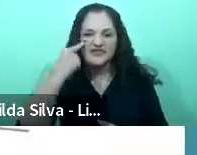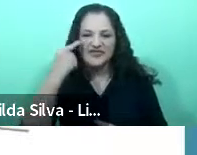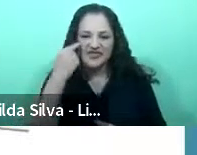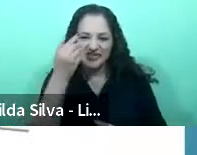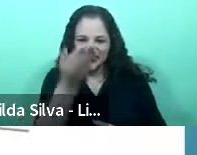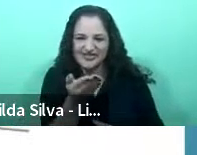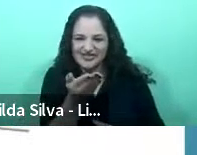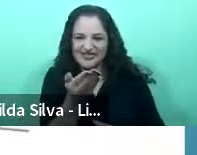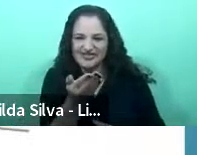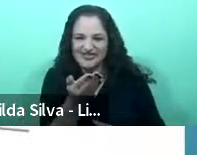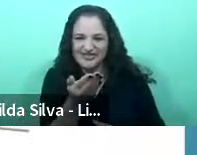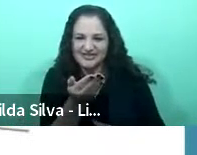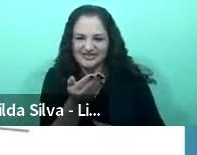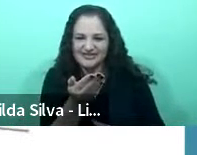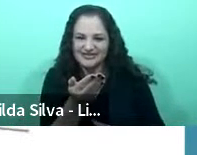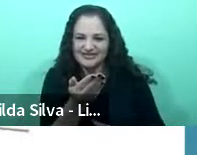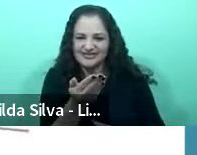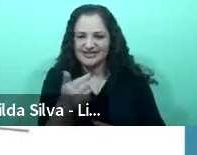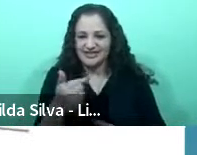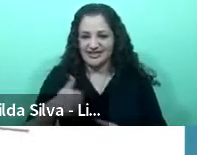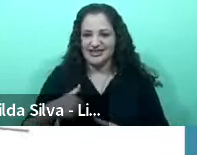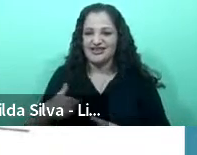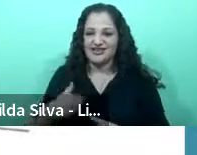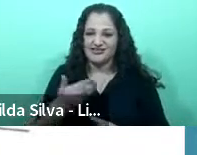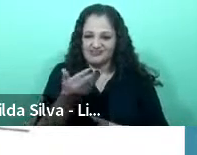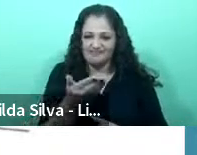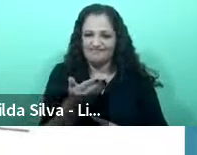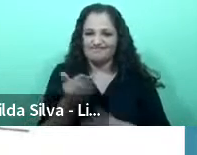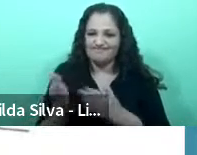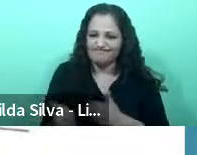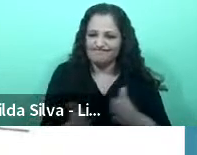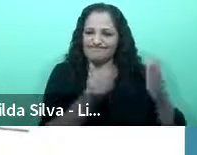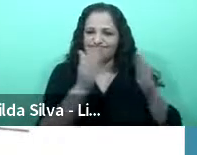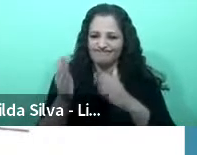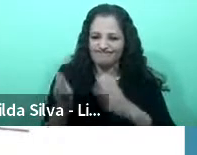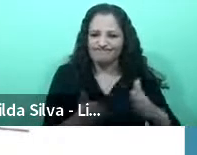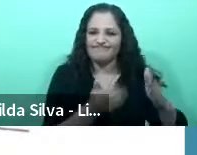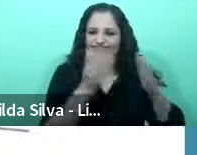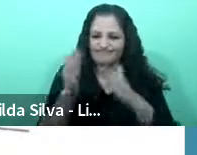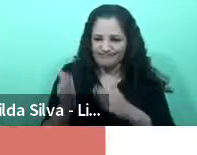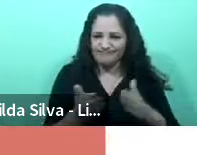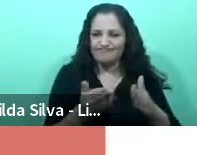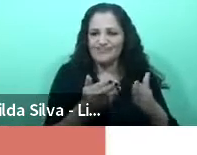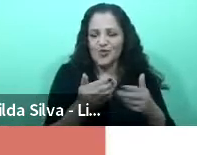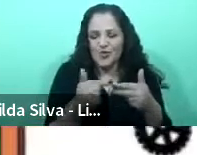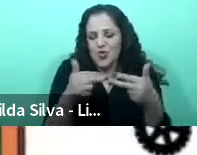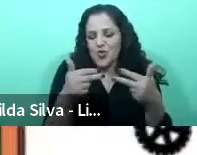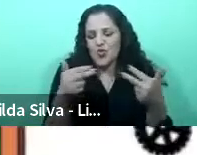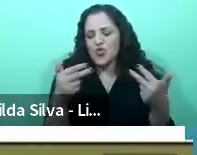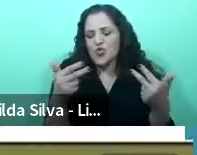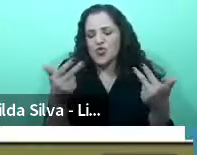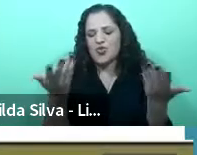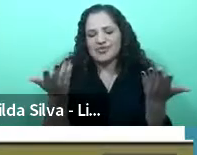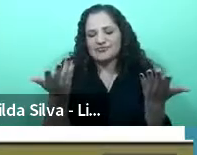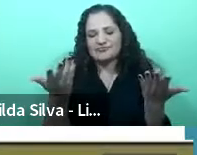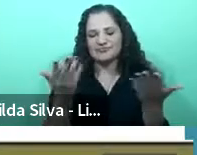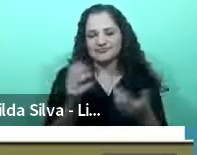Frato, eu sou produzida ali como resíduo, né?